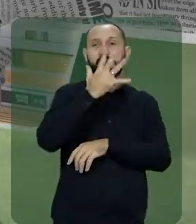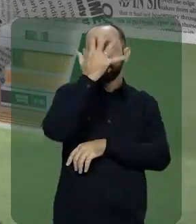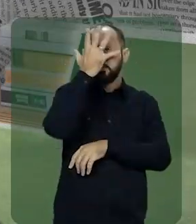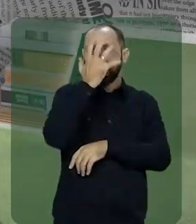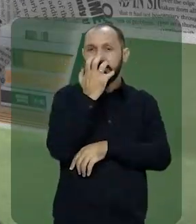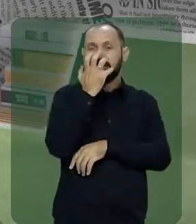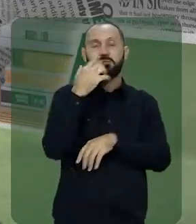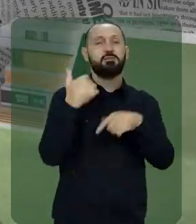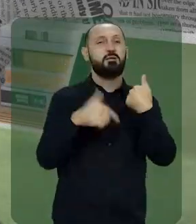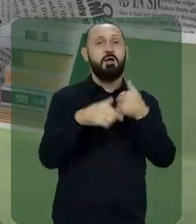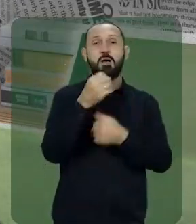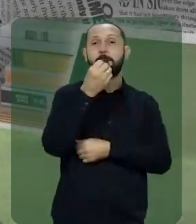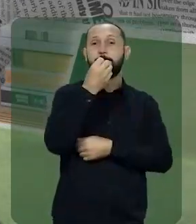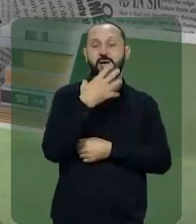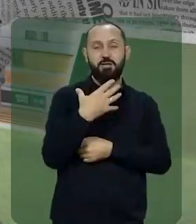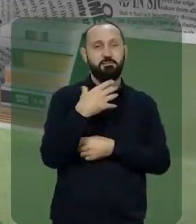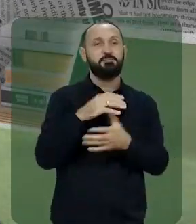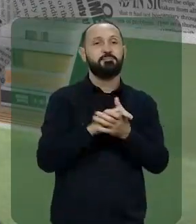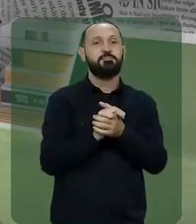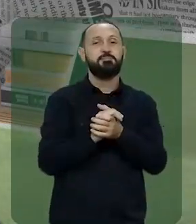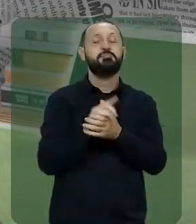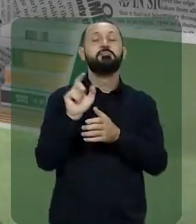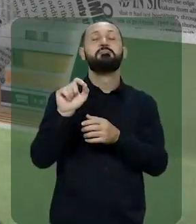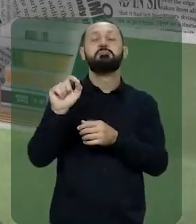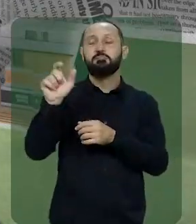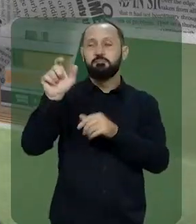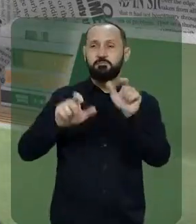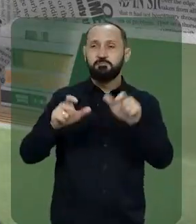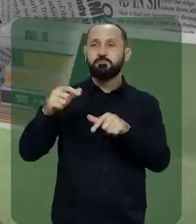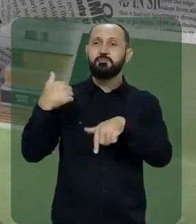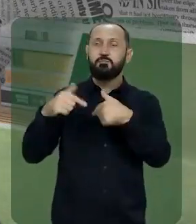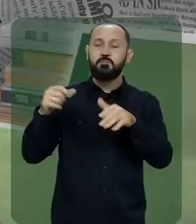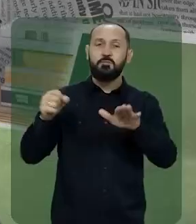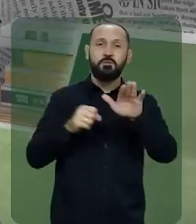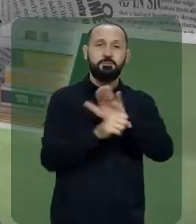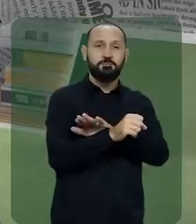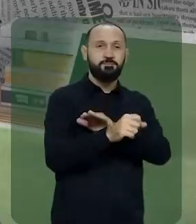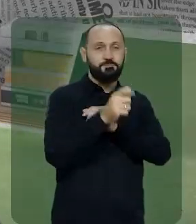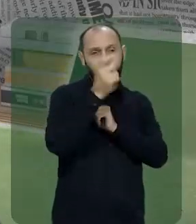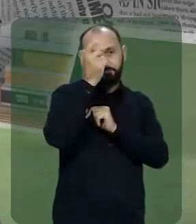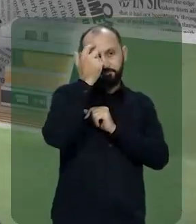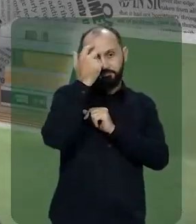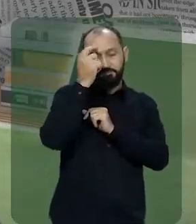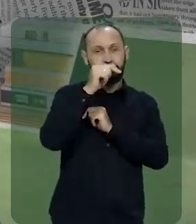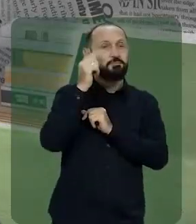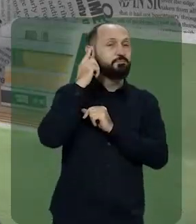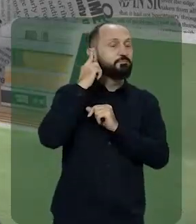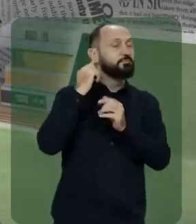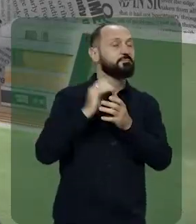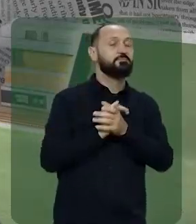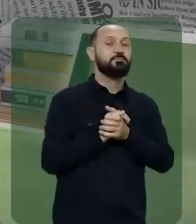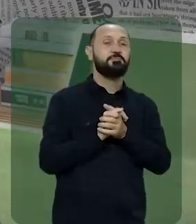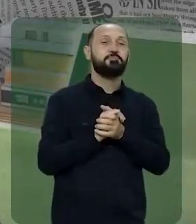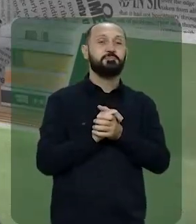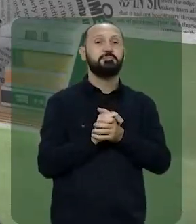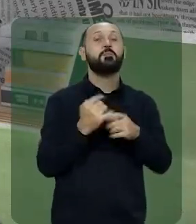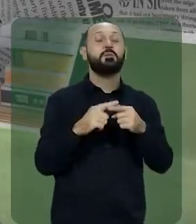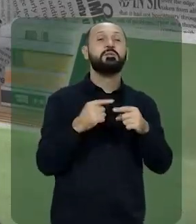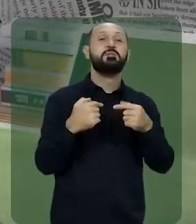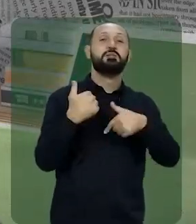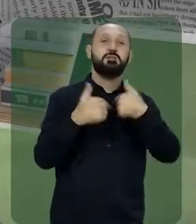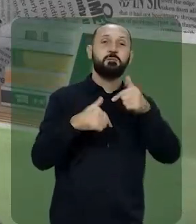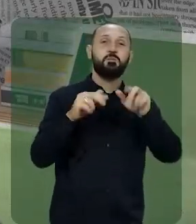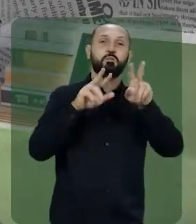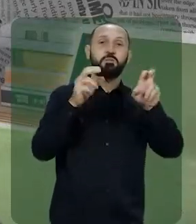fulano porque é amigo de fulano e tal. Não, o Conselho da Pessoa Idosa é um espaço muito sério, que tem que funcionar muito